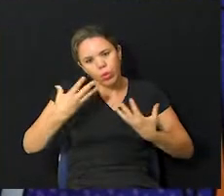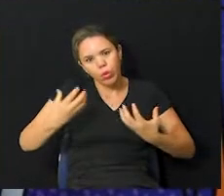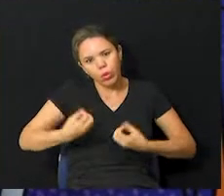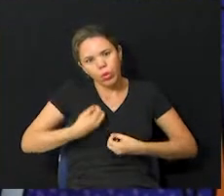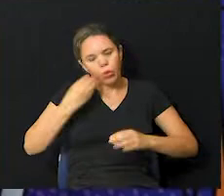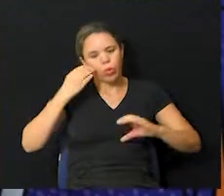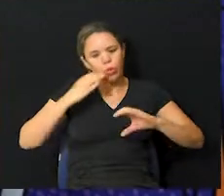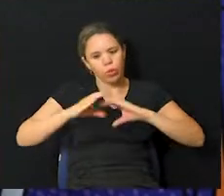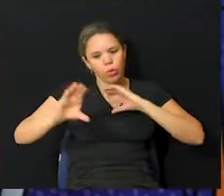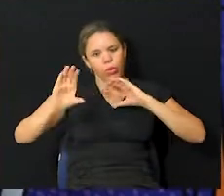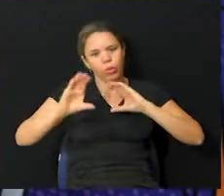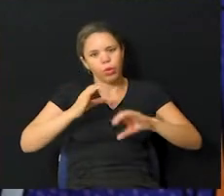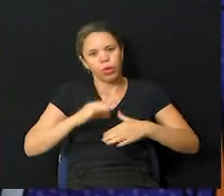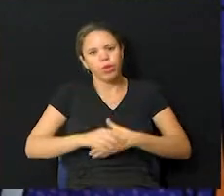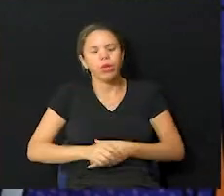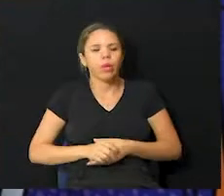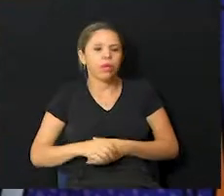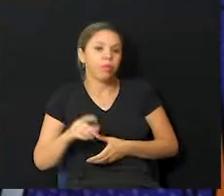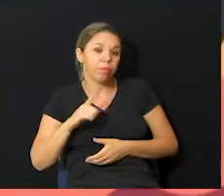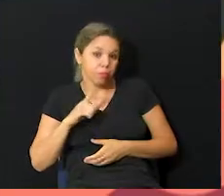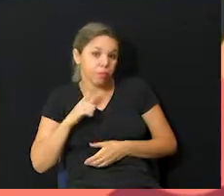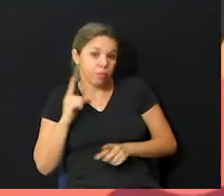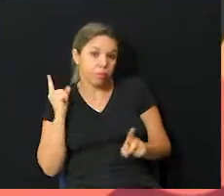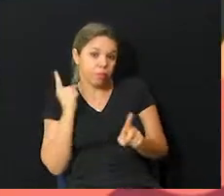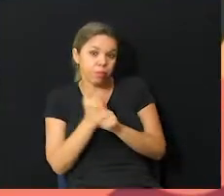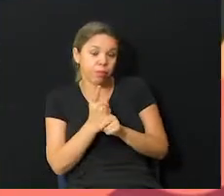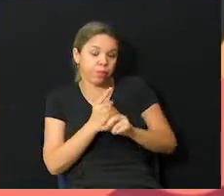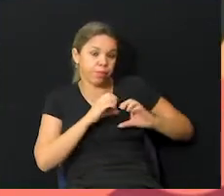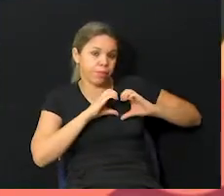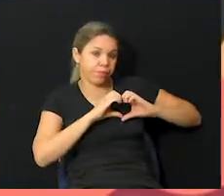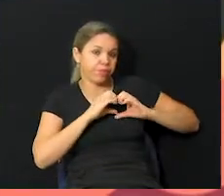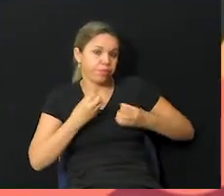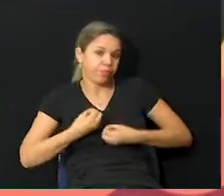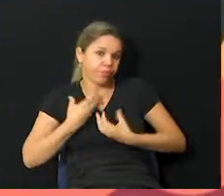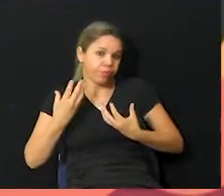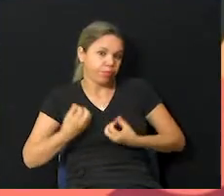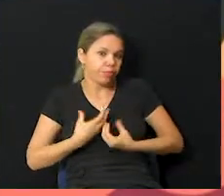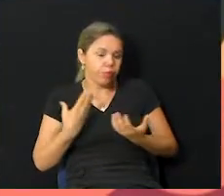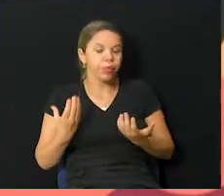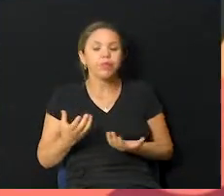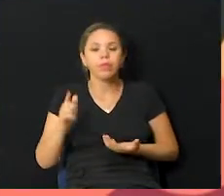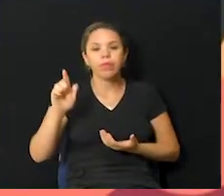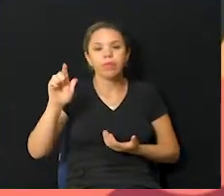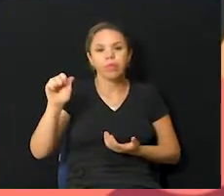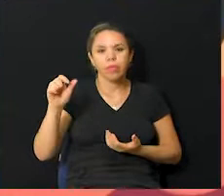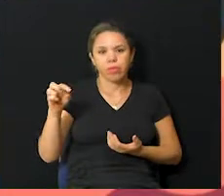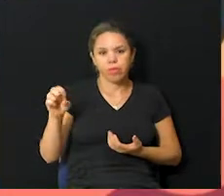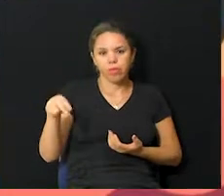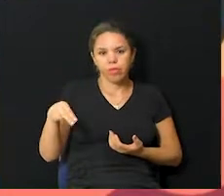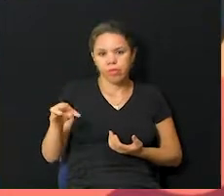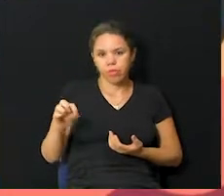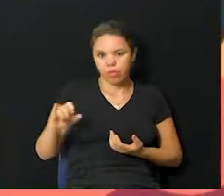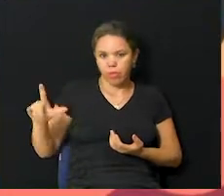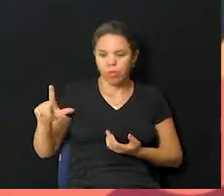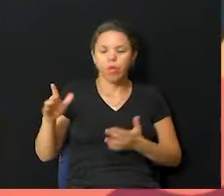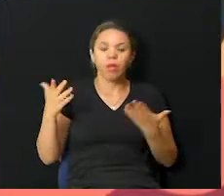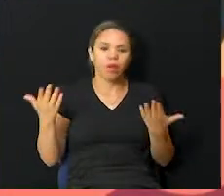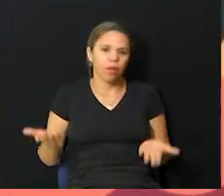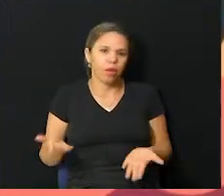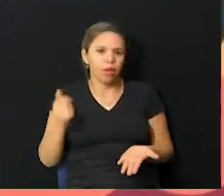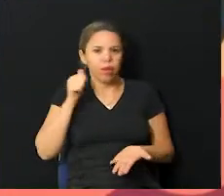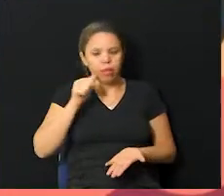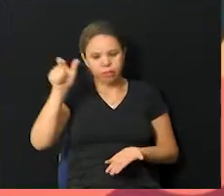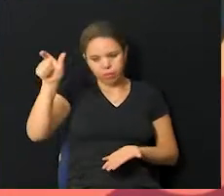sendo cantados, e ela tem esse encontro amoroso com o poeta gentil. E aí, gente, olha só, a